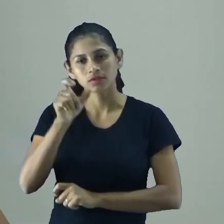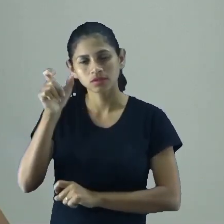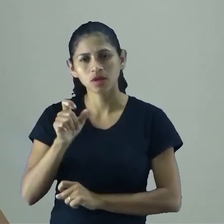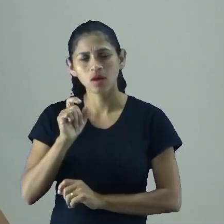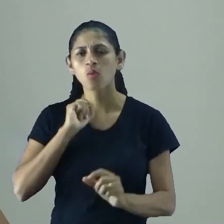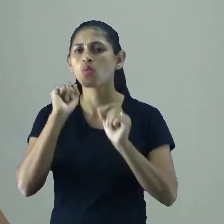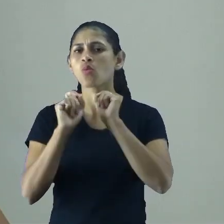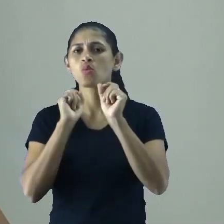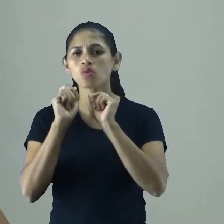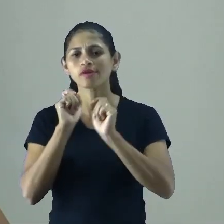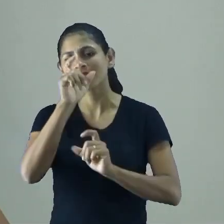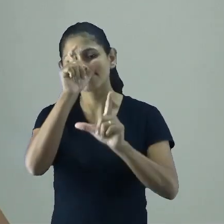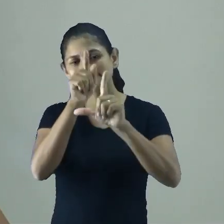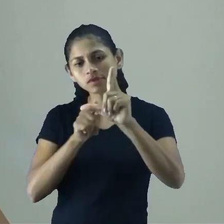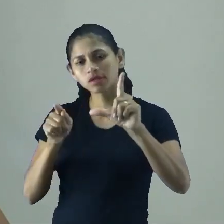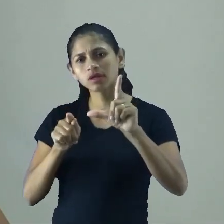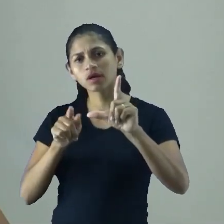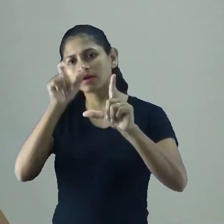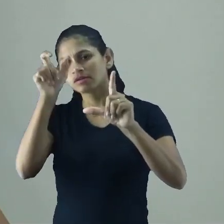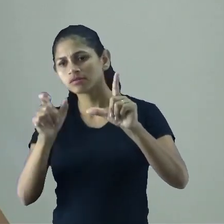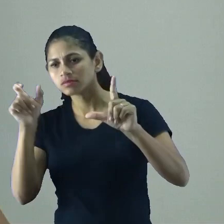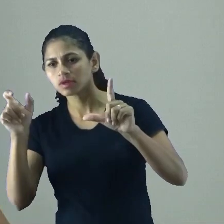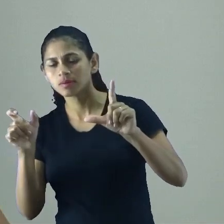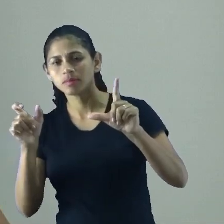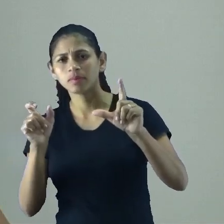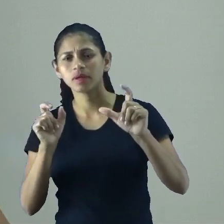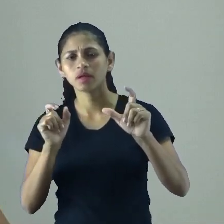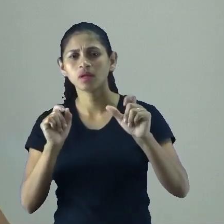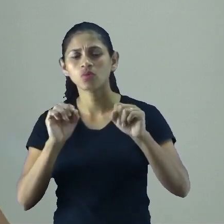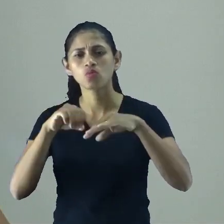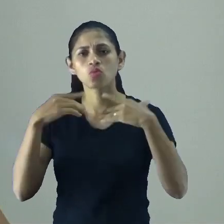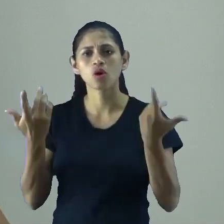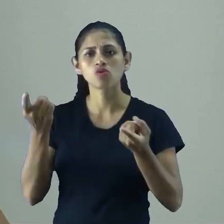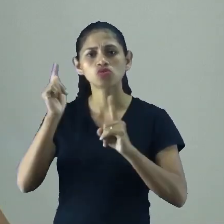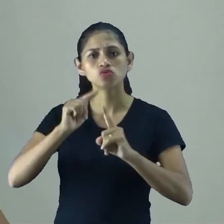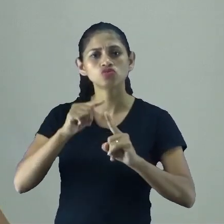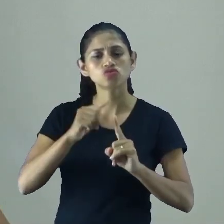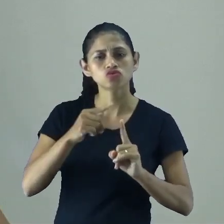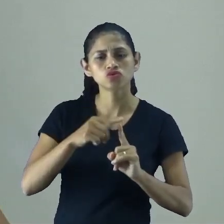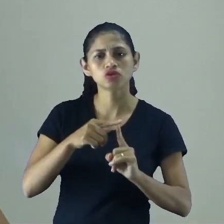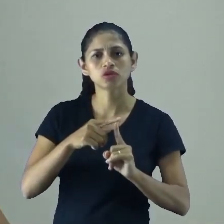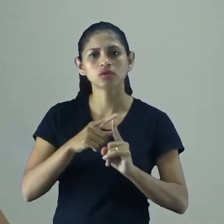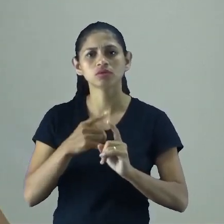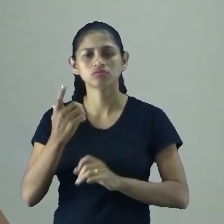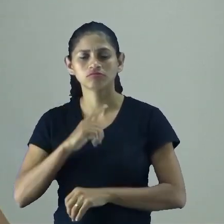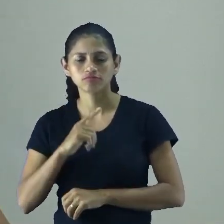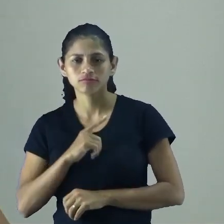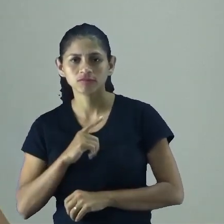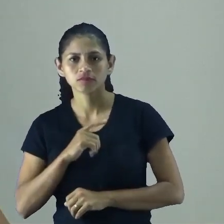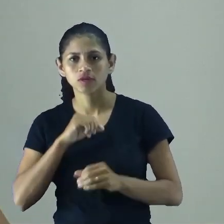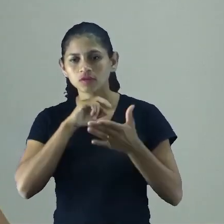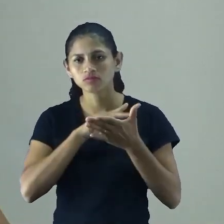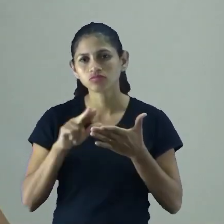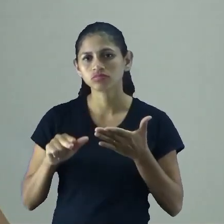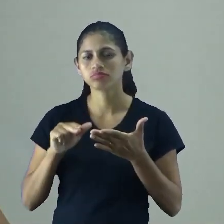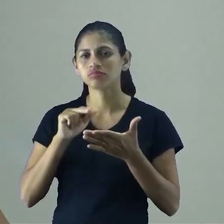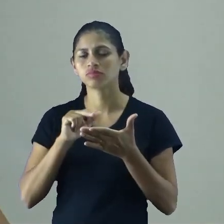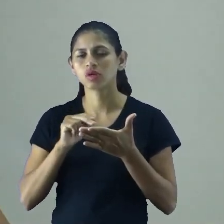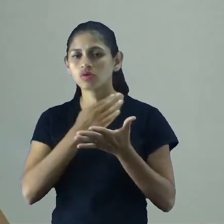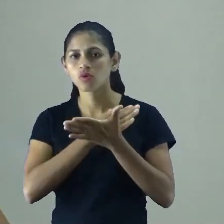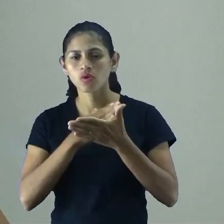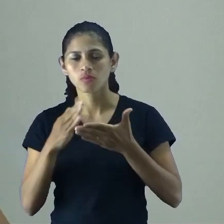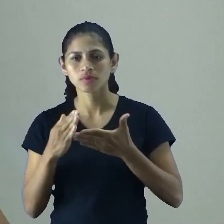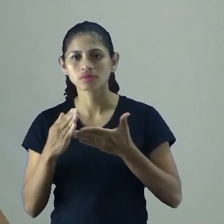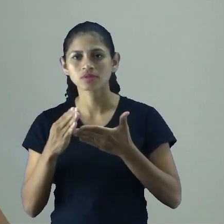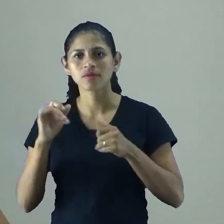tabelas Quais os tipos de gráficos e de tabelas que nós temos e nós começamos também a fazer essa